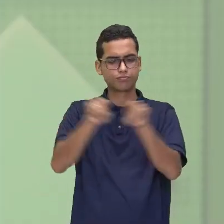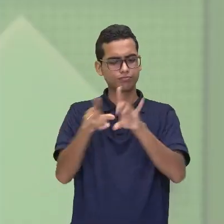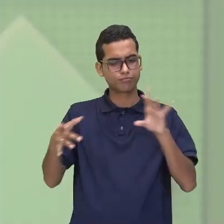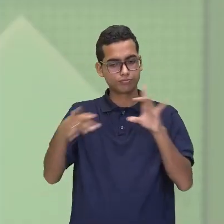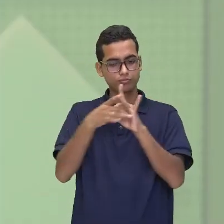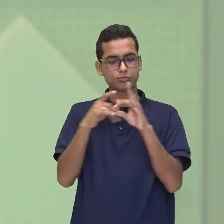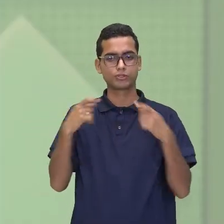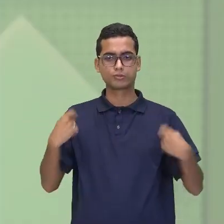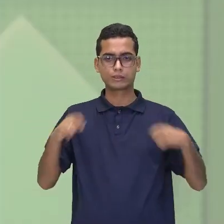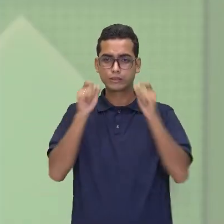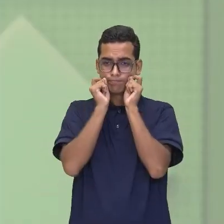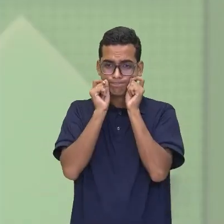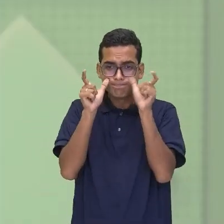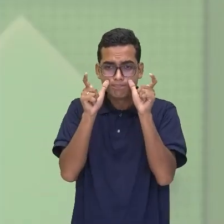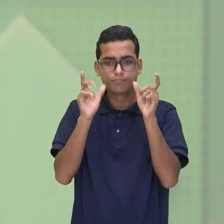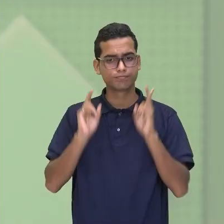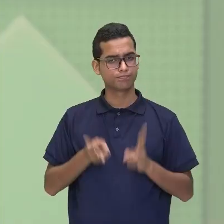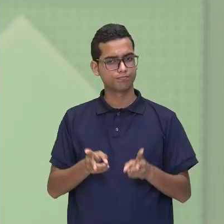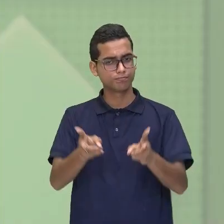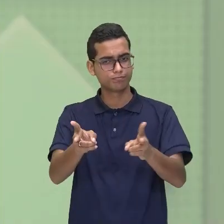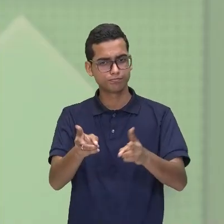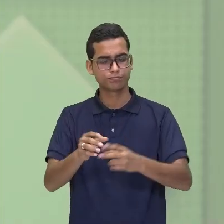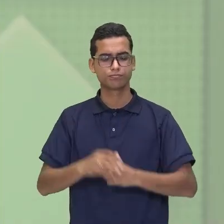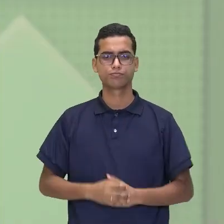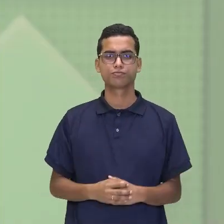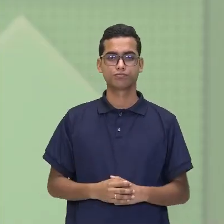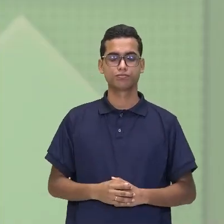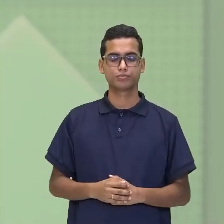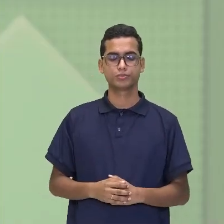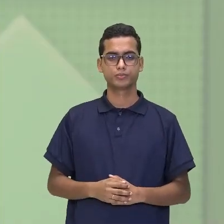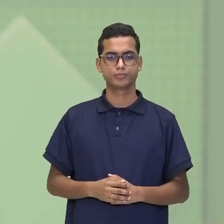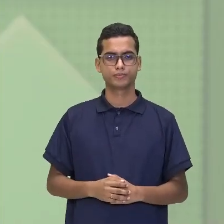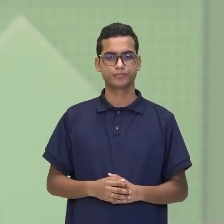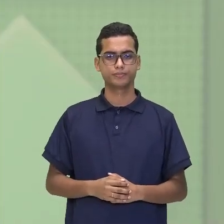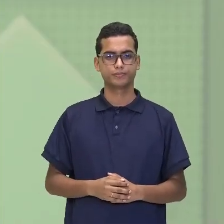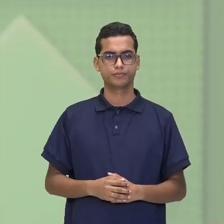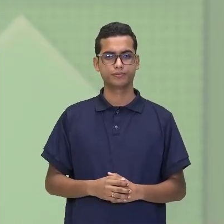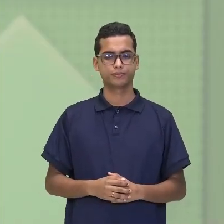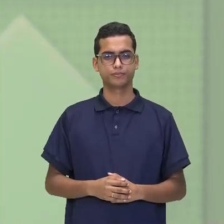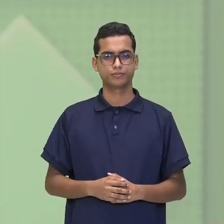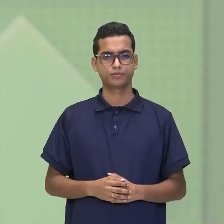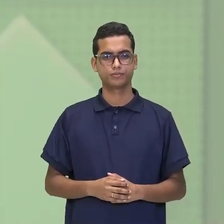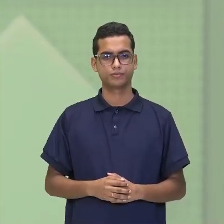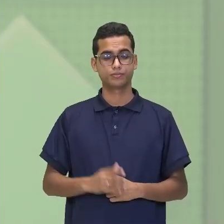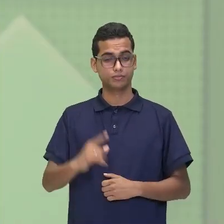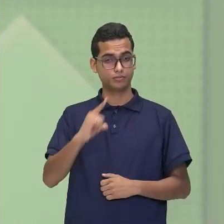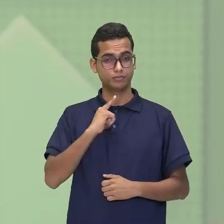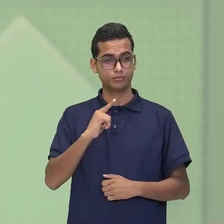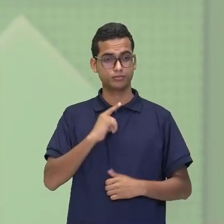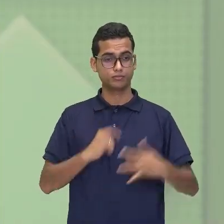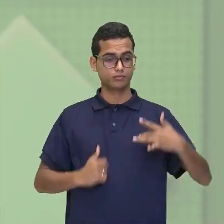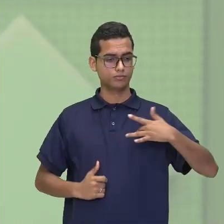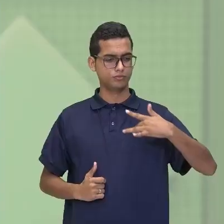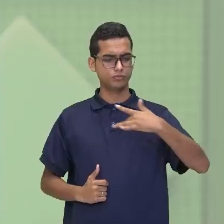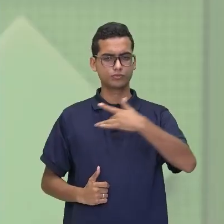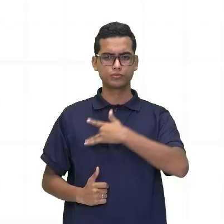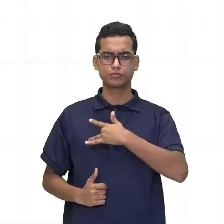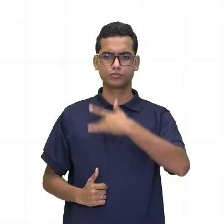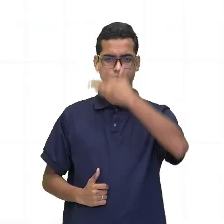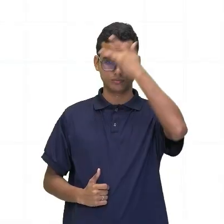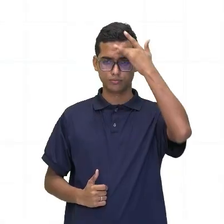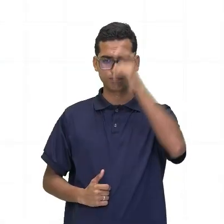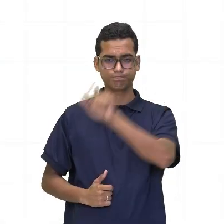né? Nós também temos aí algumas questões com relação à saúde individual, então vamos observar.